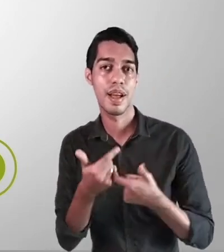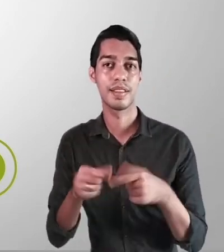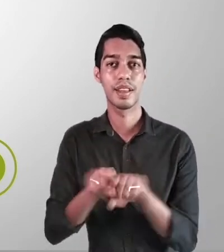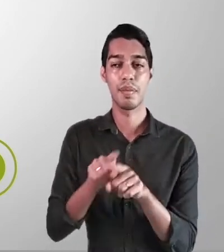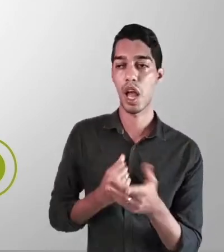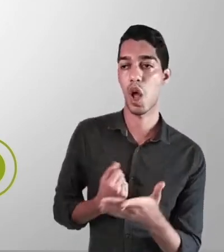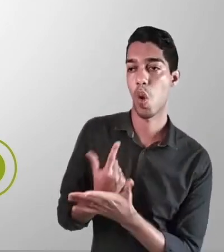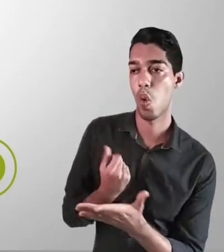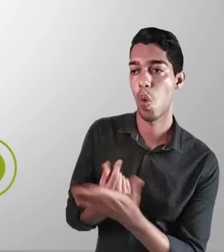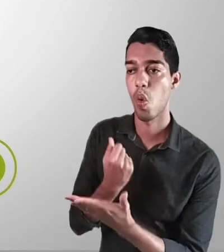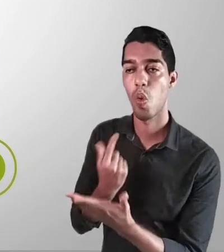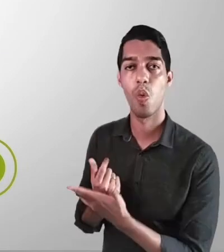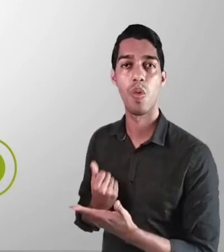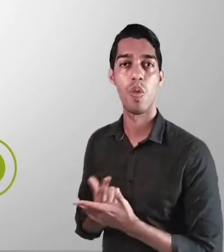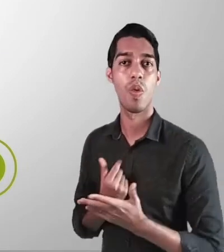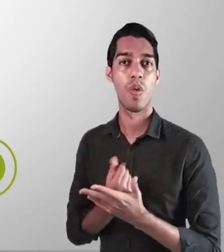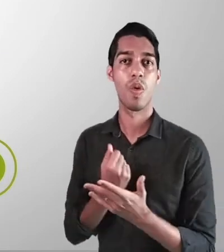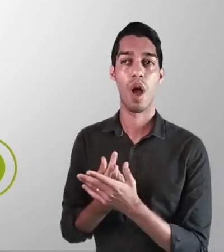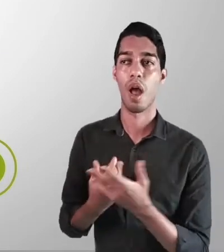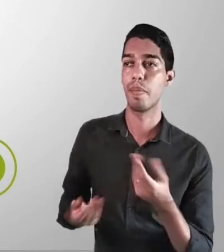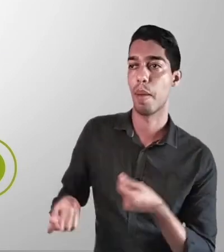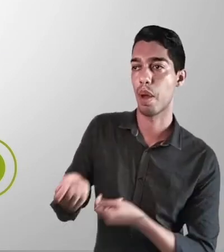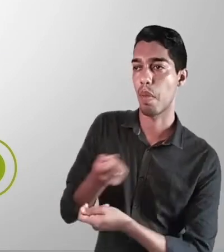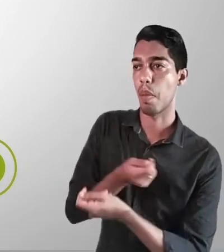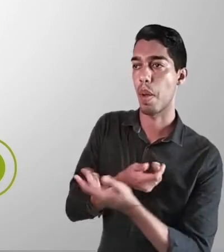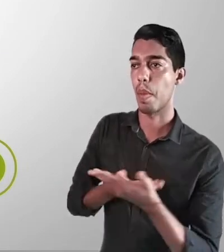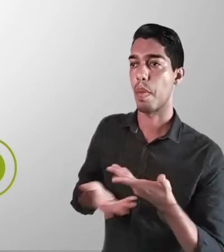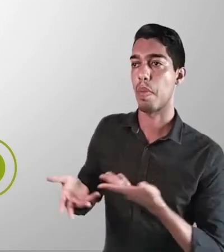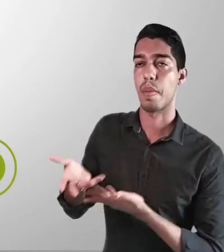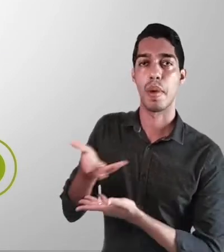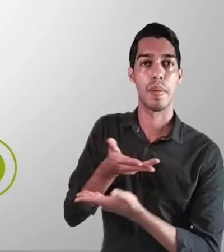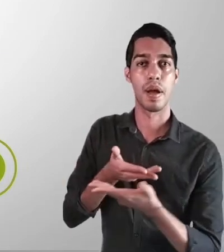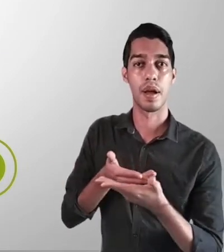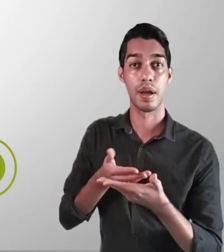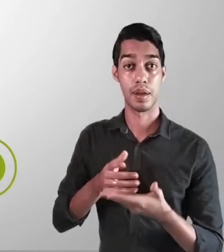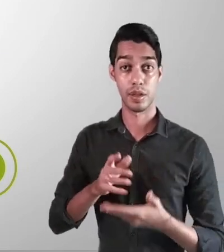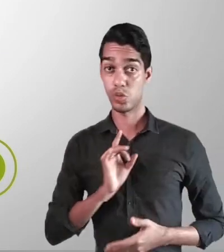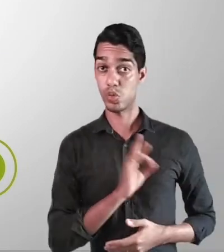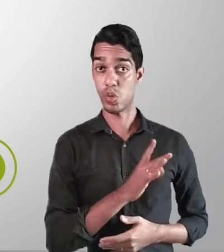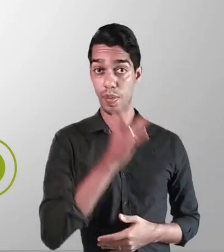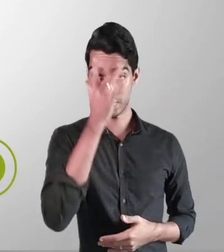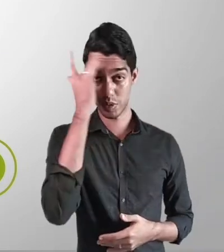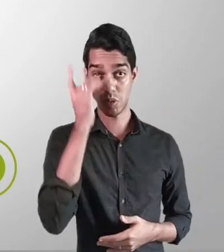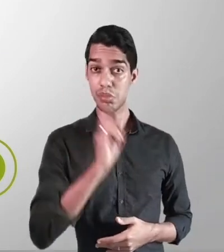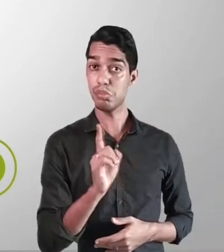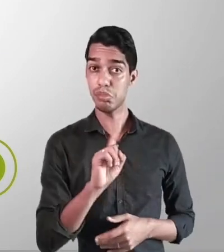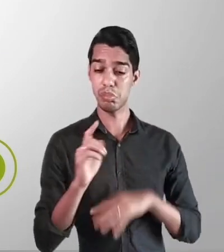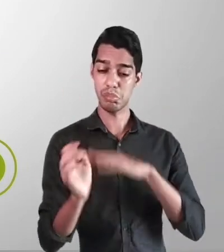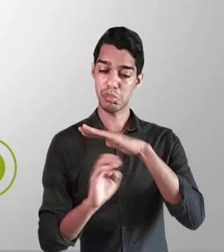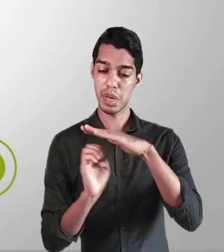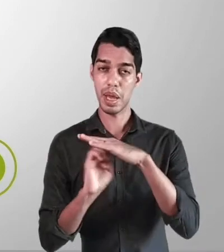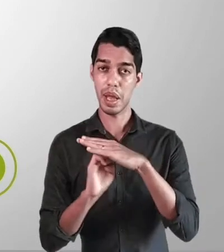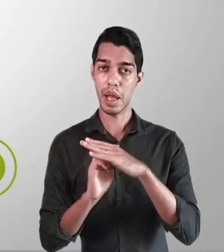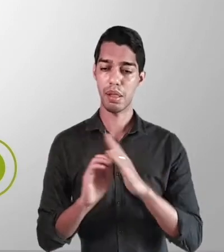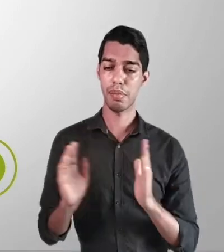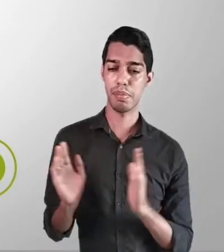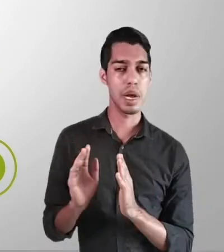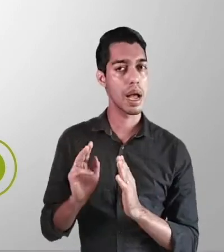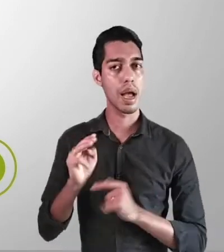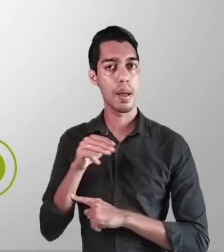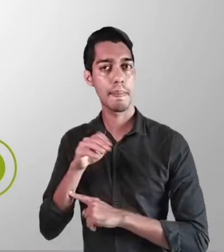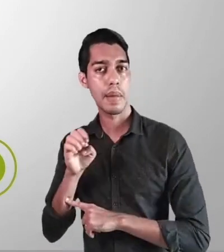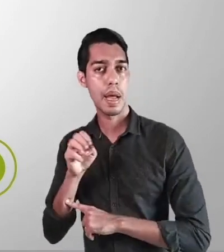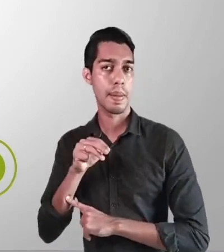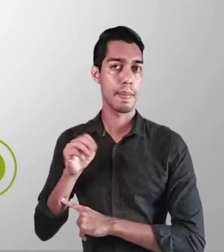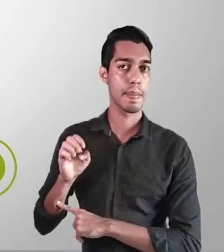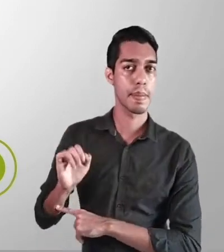etc. Isso acontece não só com as pessoas, mas também com os pequenos negócios que passam aí a ter a chance de